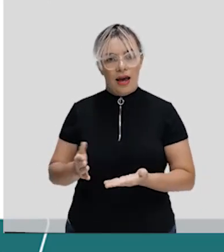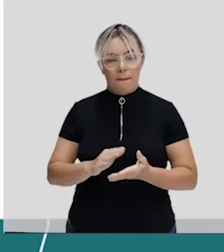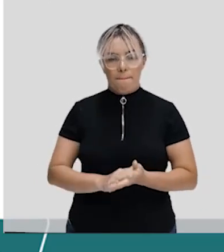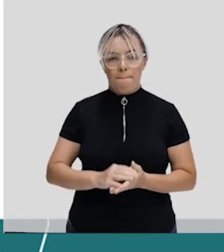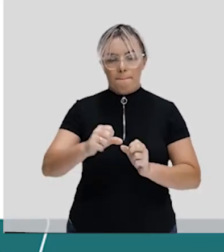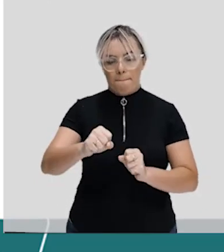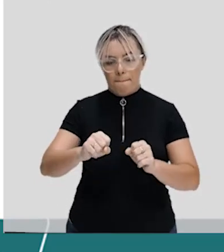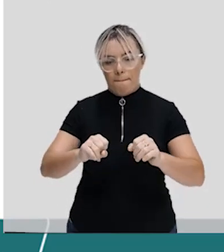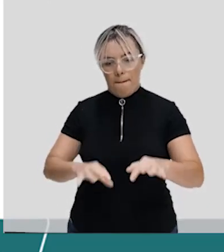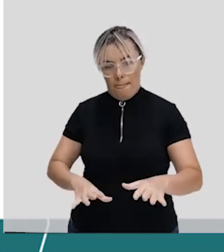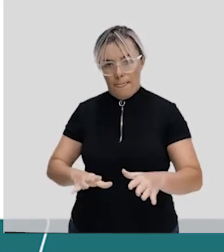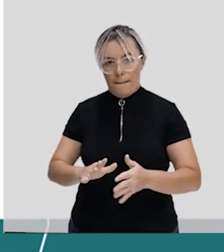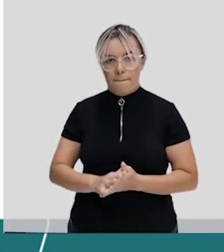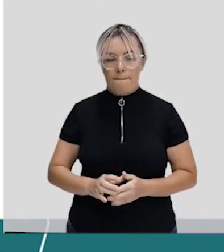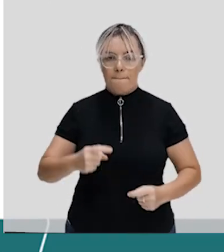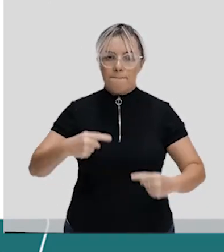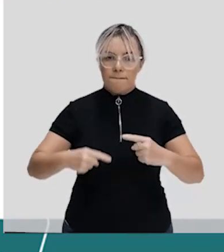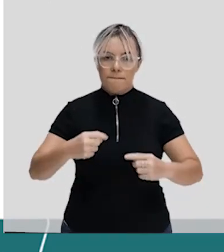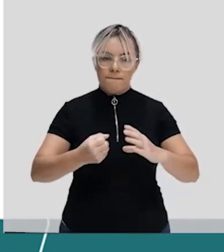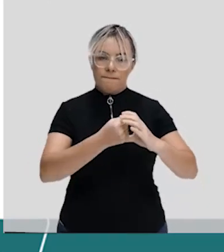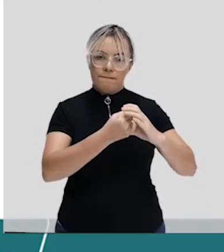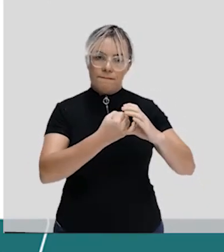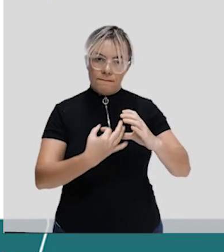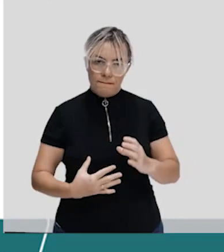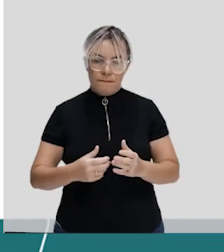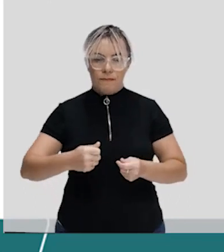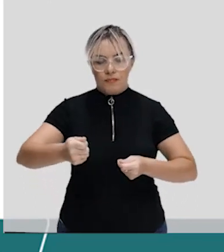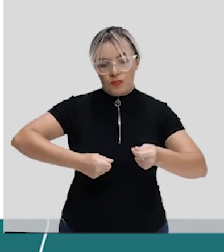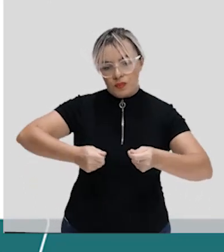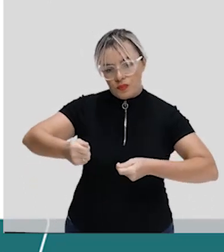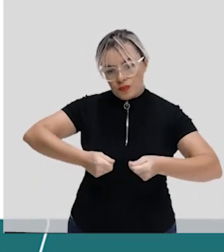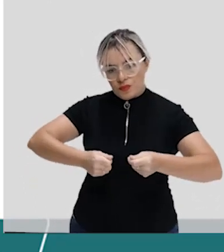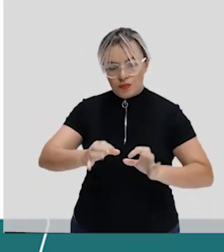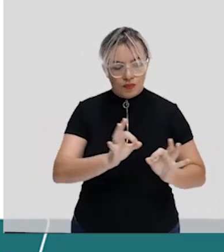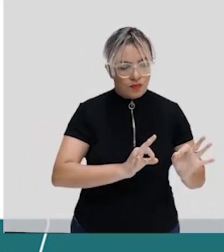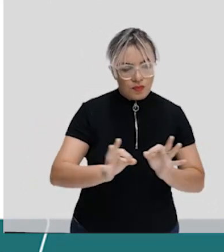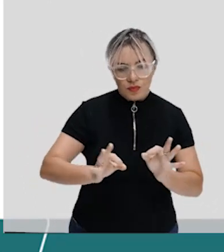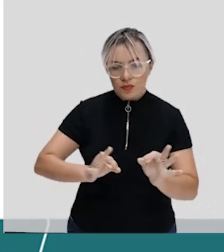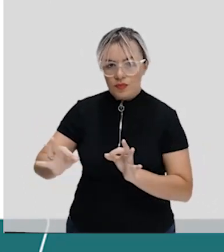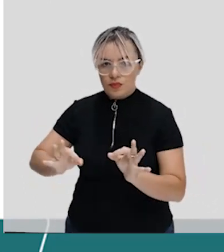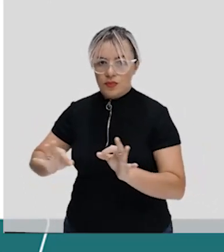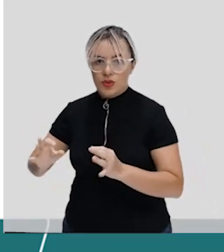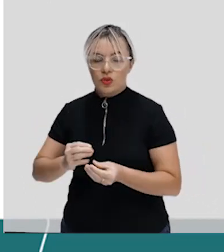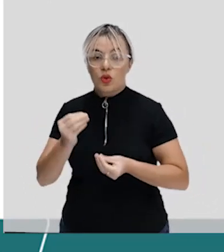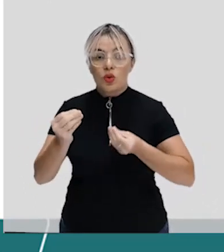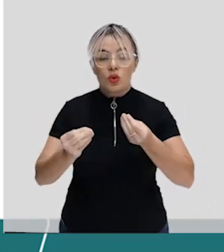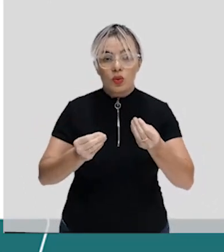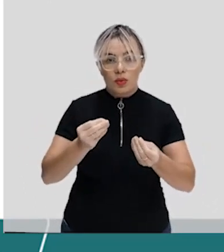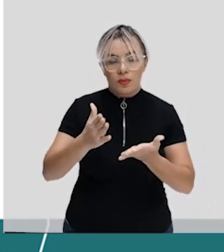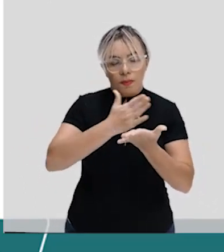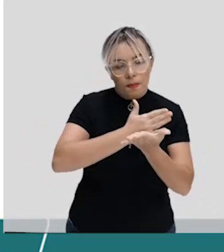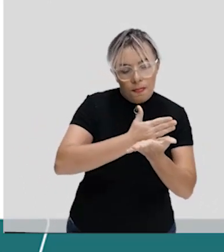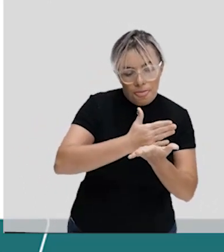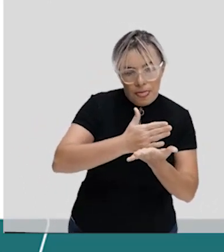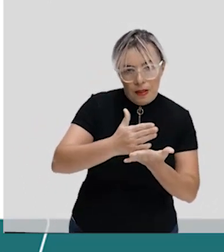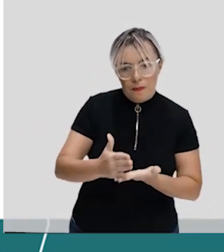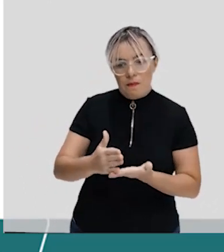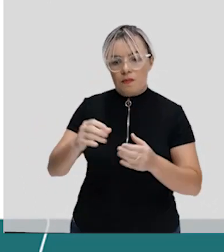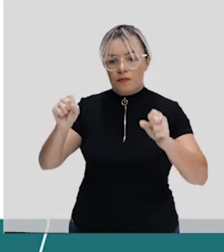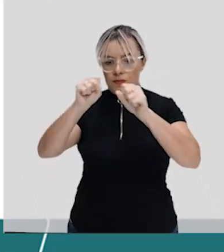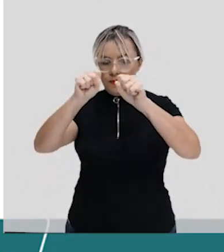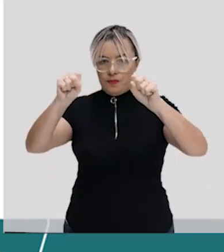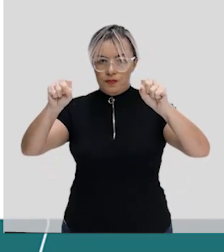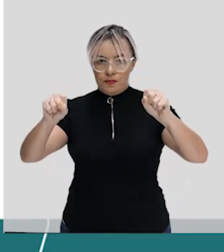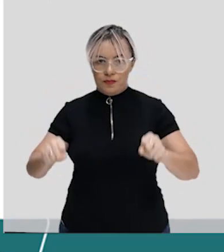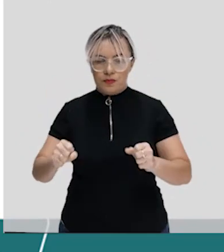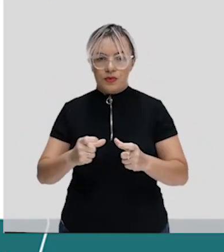no aspecto político e administrativo, ela vai ser montada através, inicialmente, do sistema das